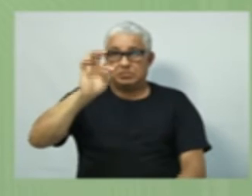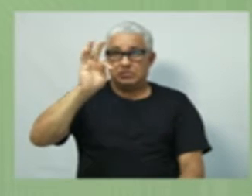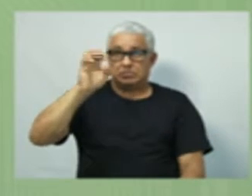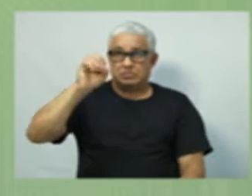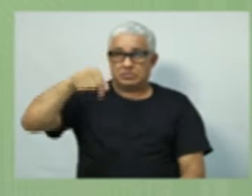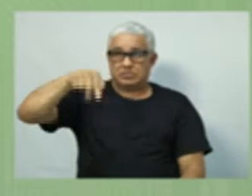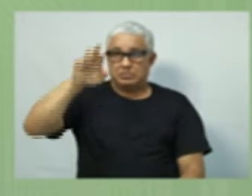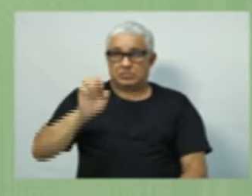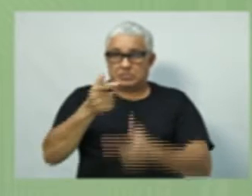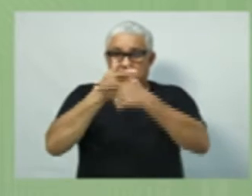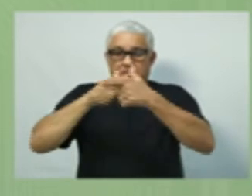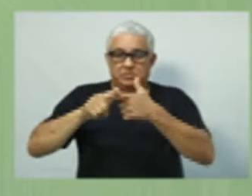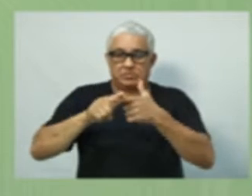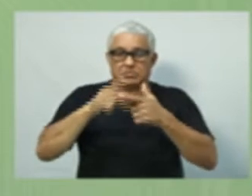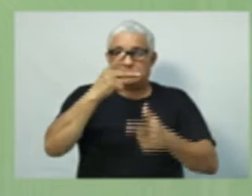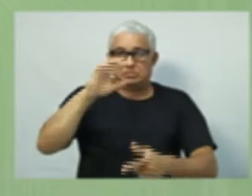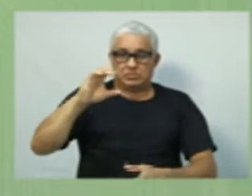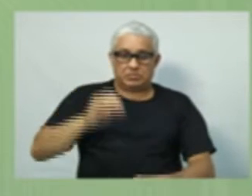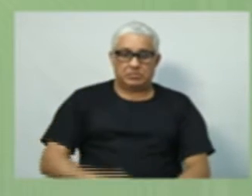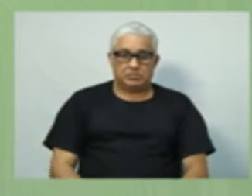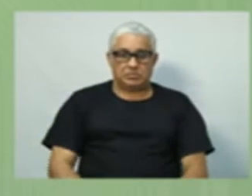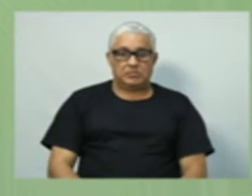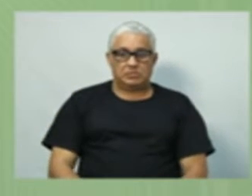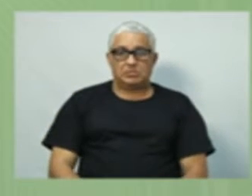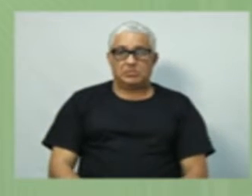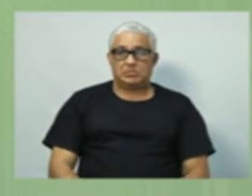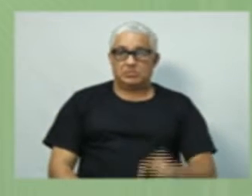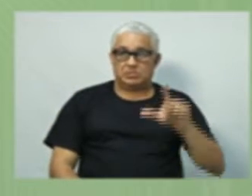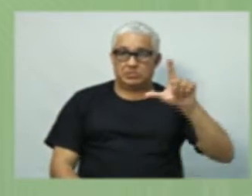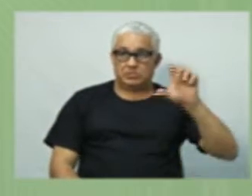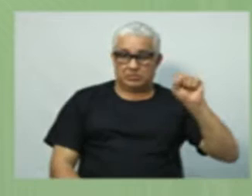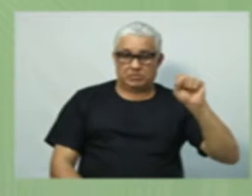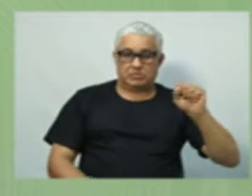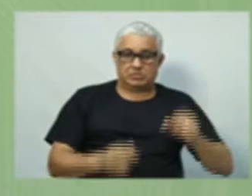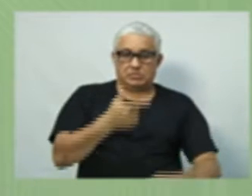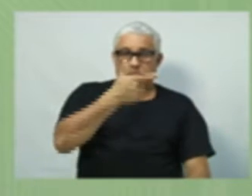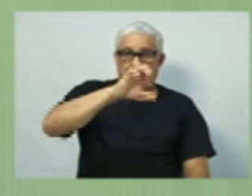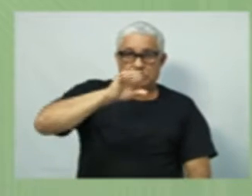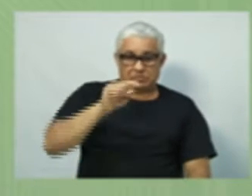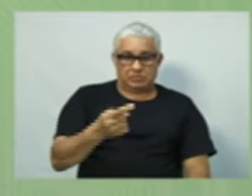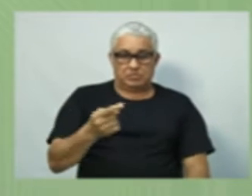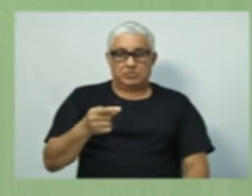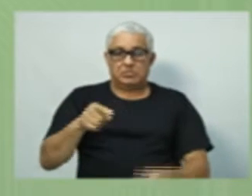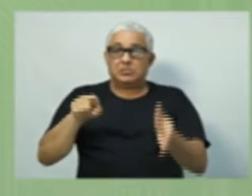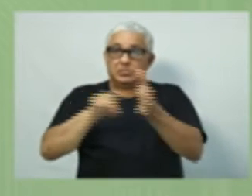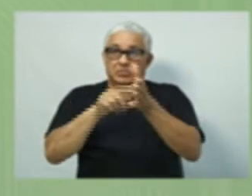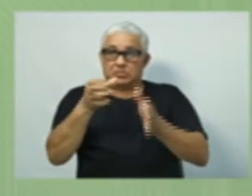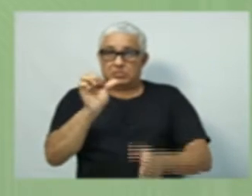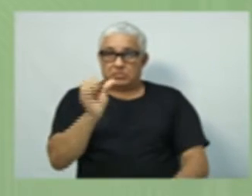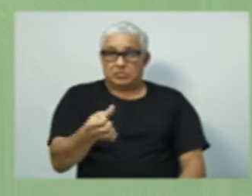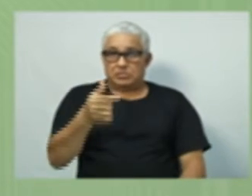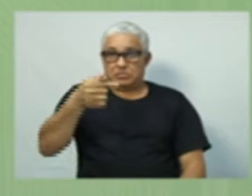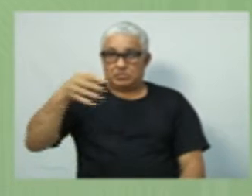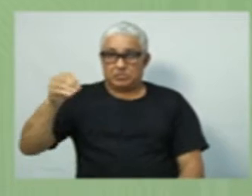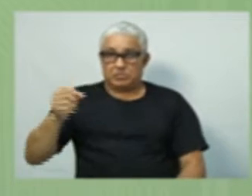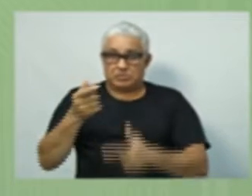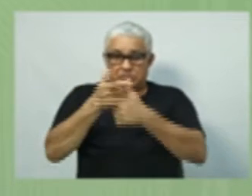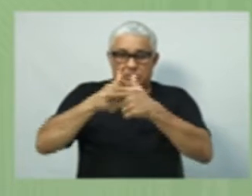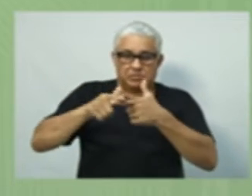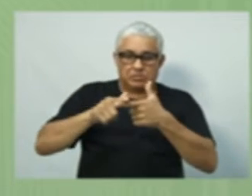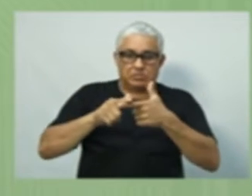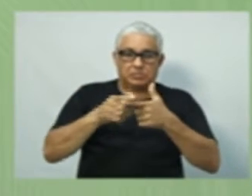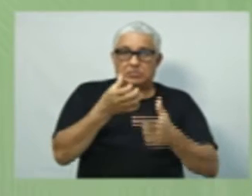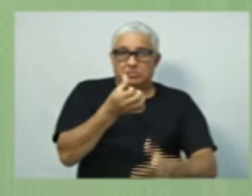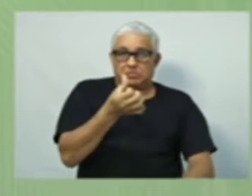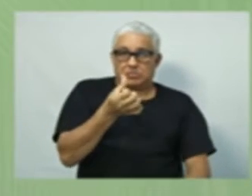dividido pelo parceiro circulante ativo circulante como ele já viu r 29 mil meu estoque é 6700 e meu parceiro